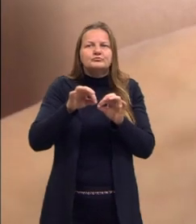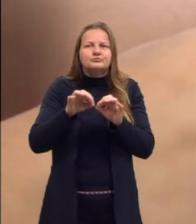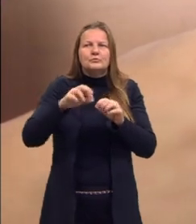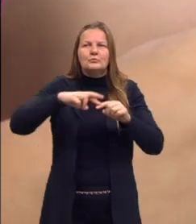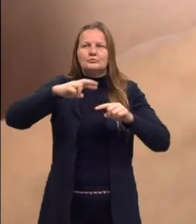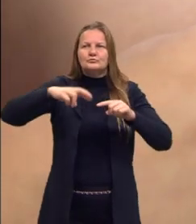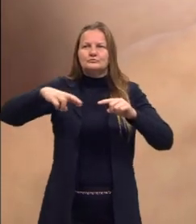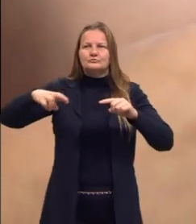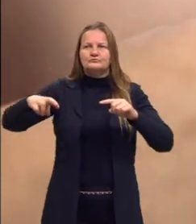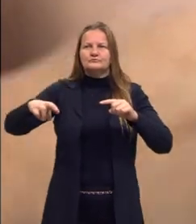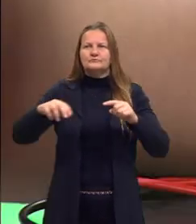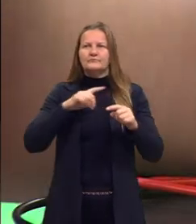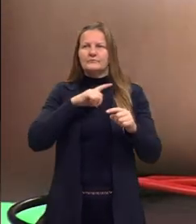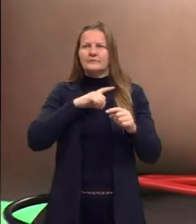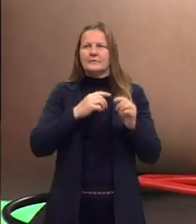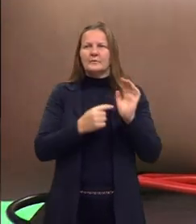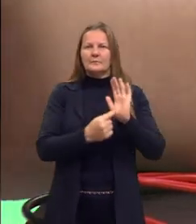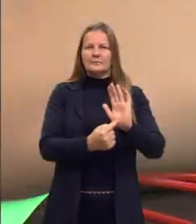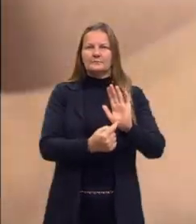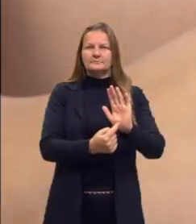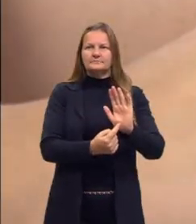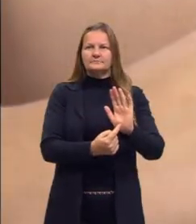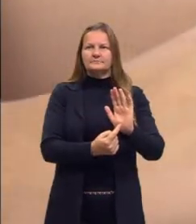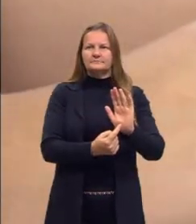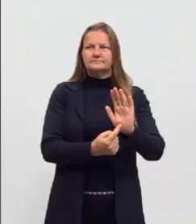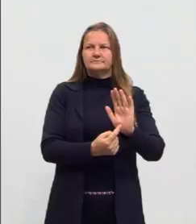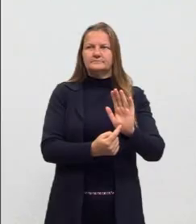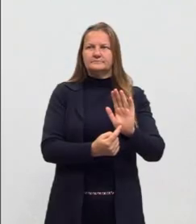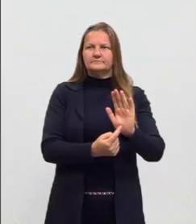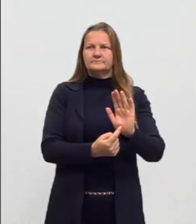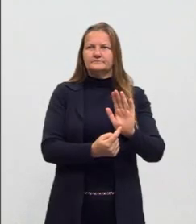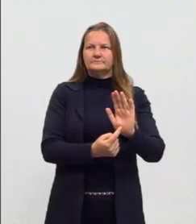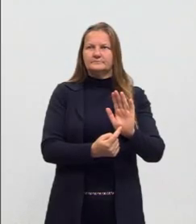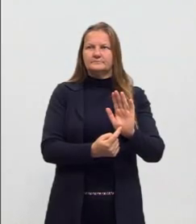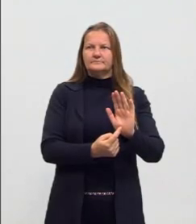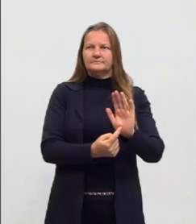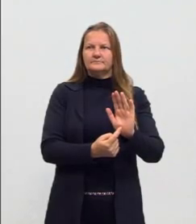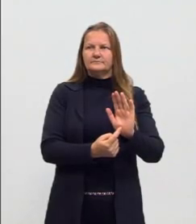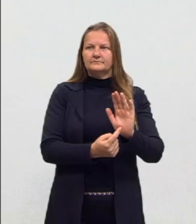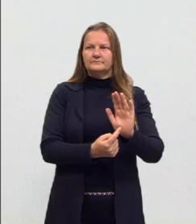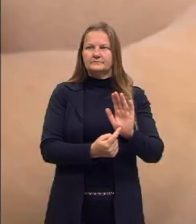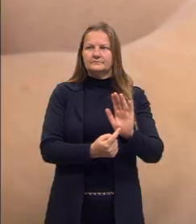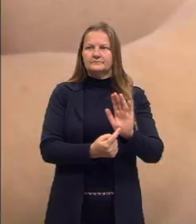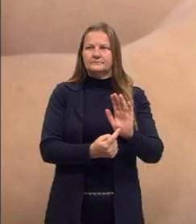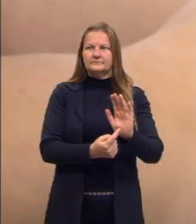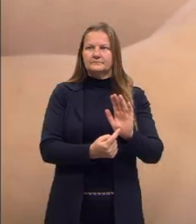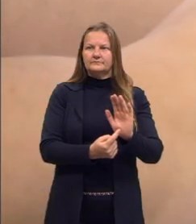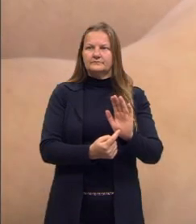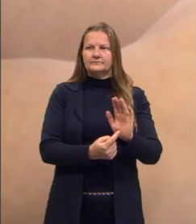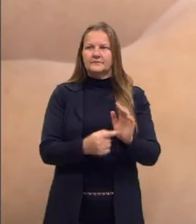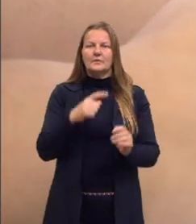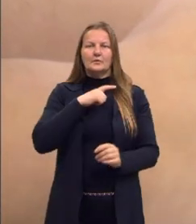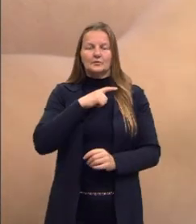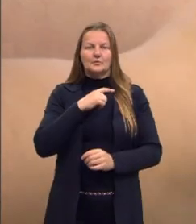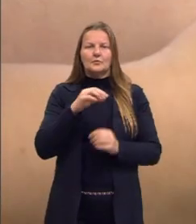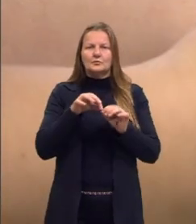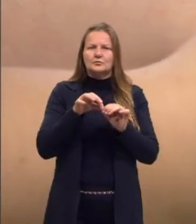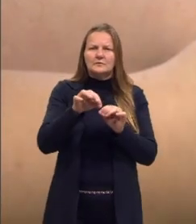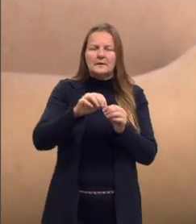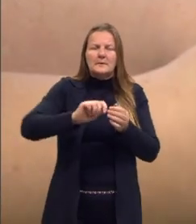essas medidas aqui certo eu tenho que usar essas medidas aqui né eu tenho que